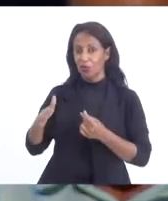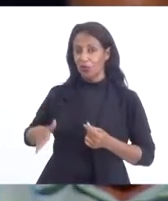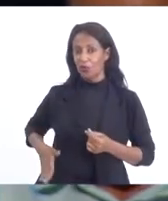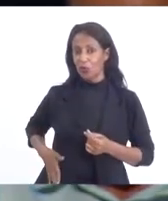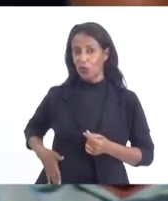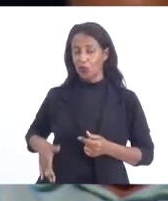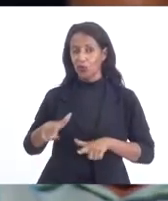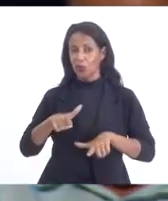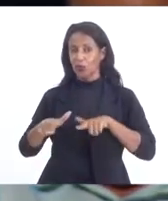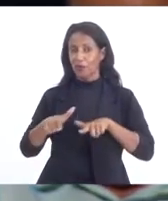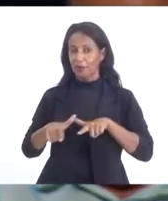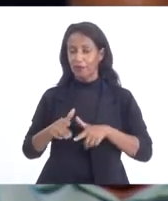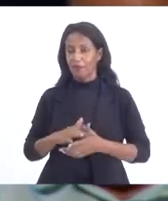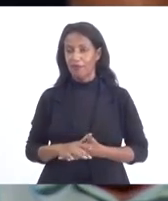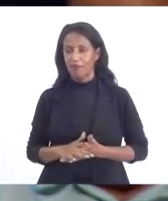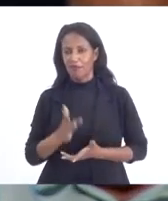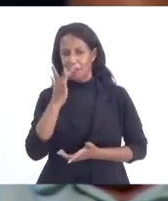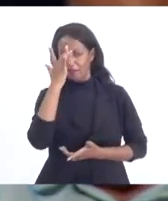do emprego,